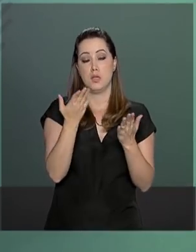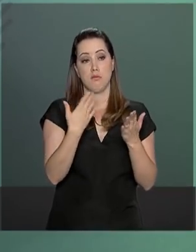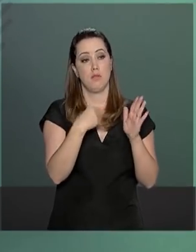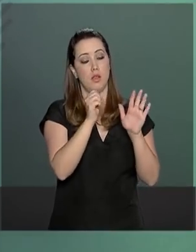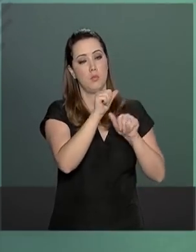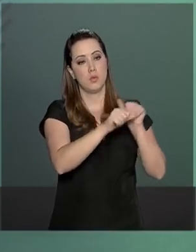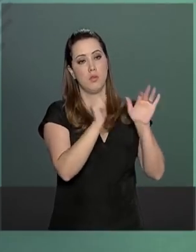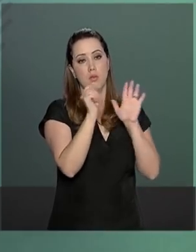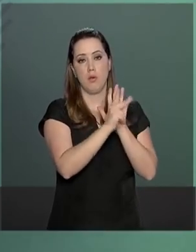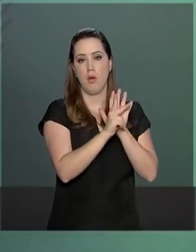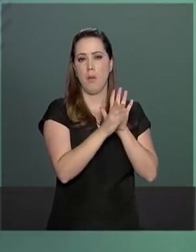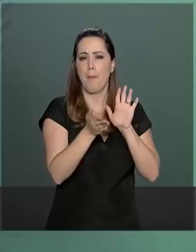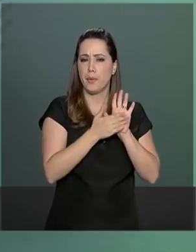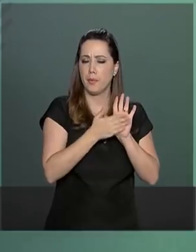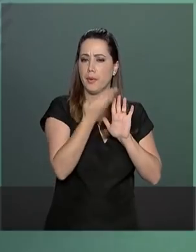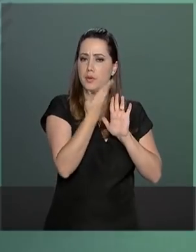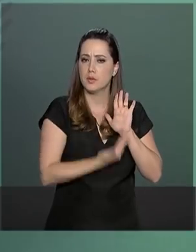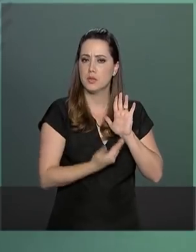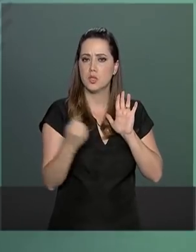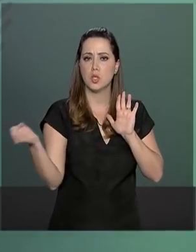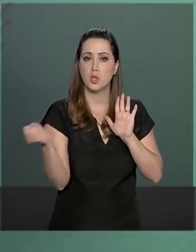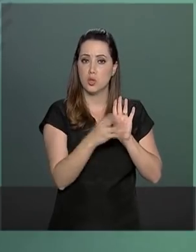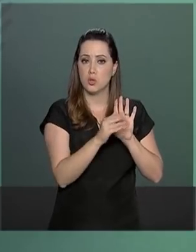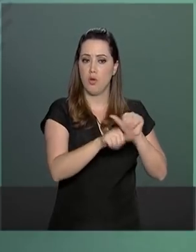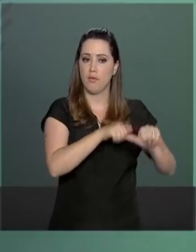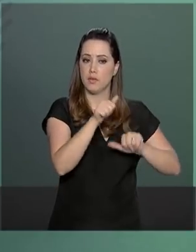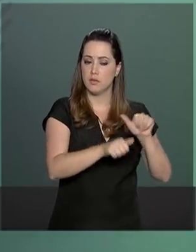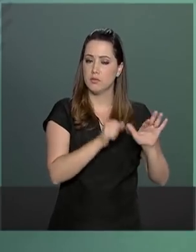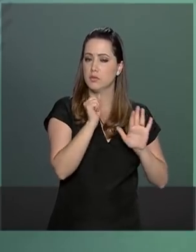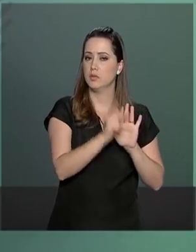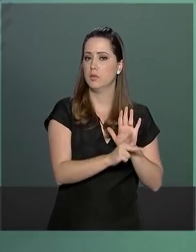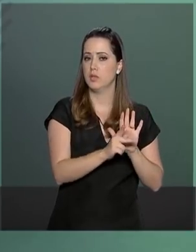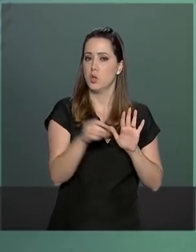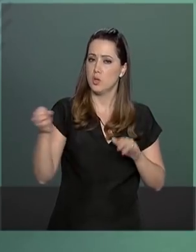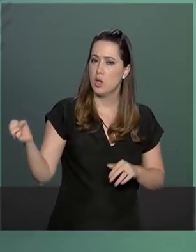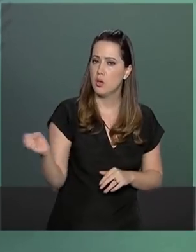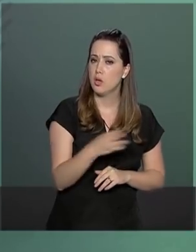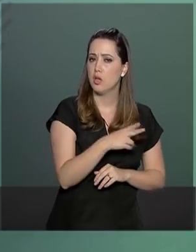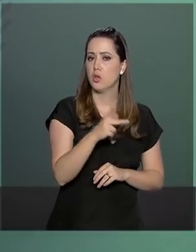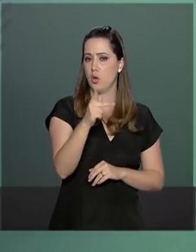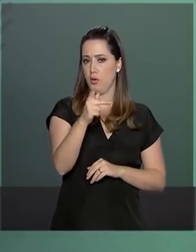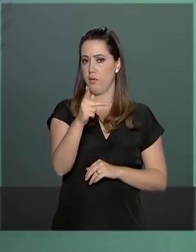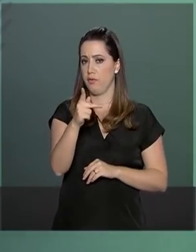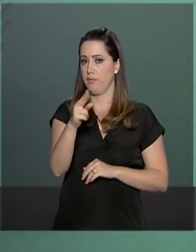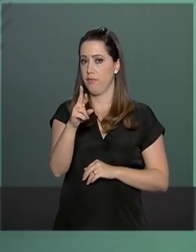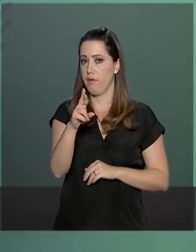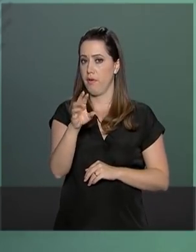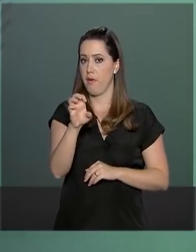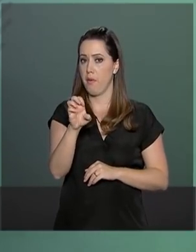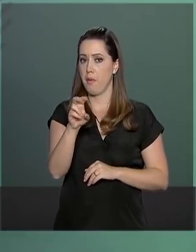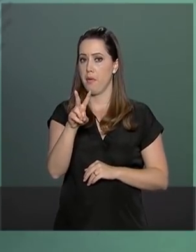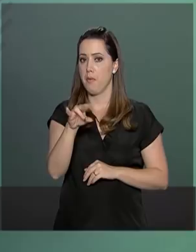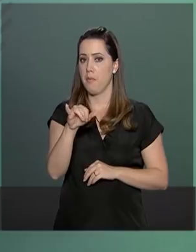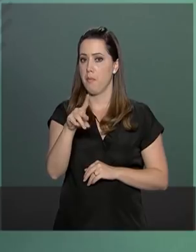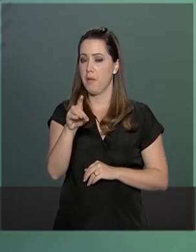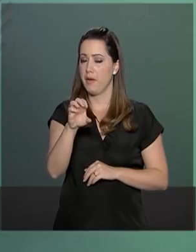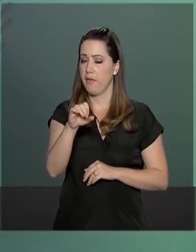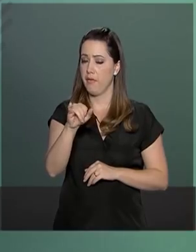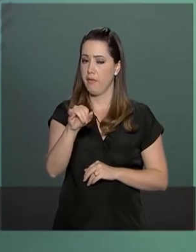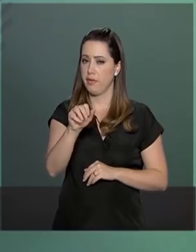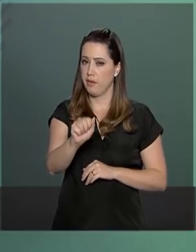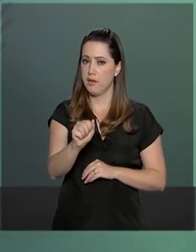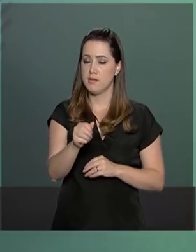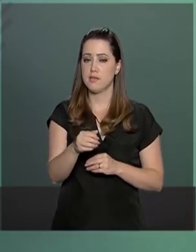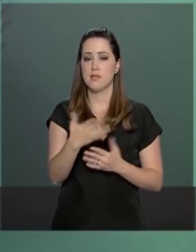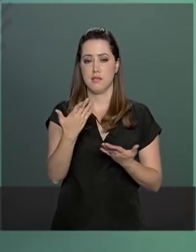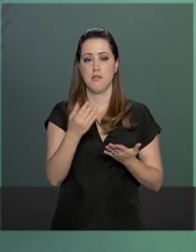previdência melhor falando a nova previdência a nova previdência será entregue amanhã o ministro moro